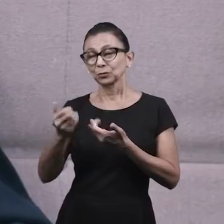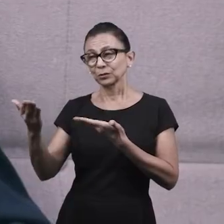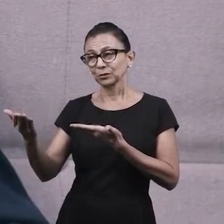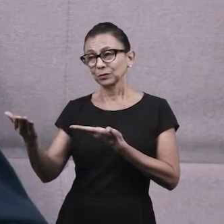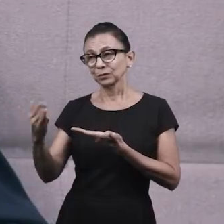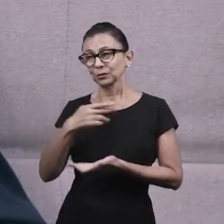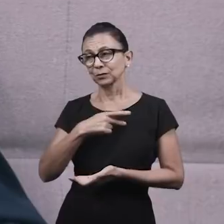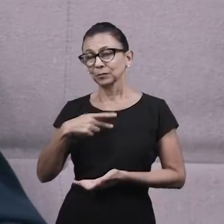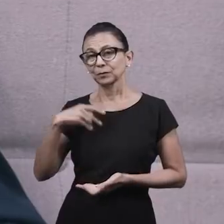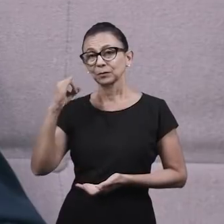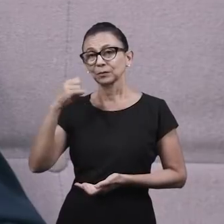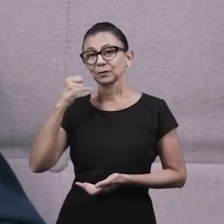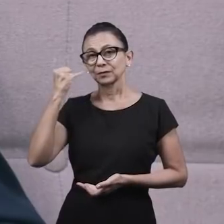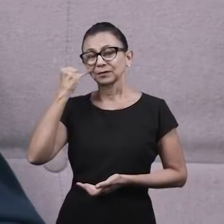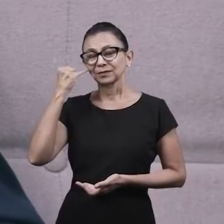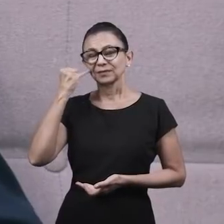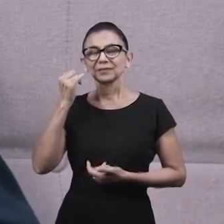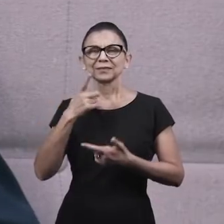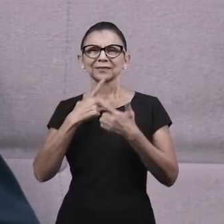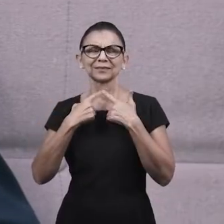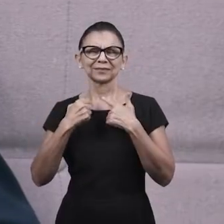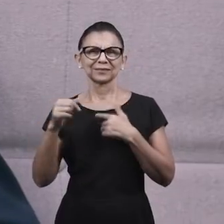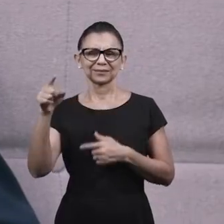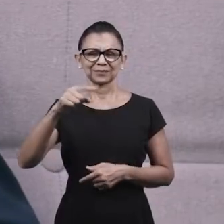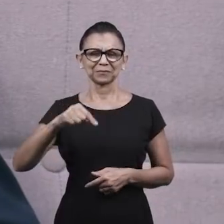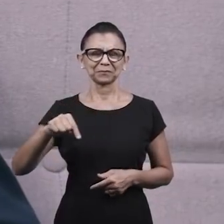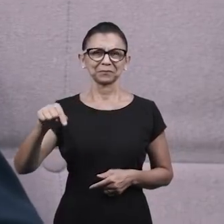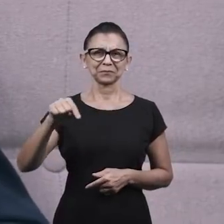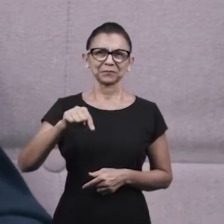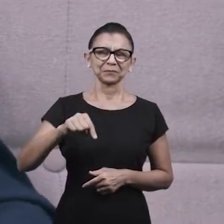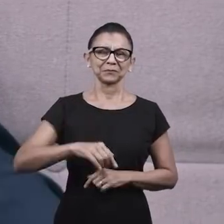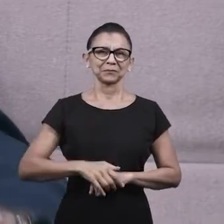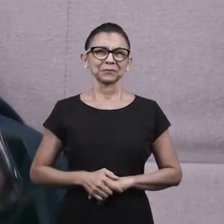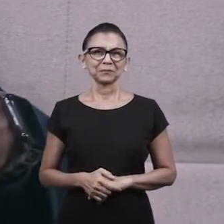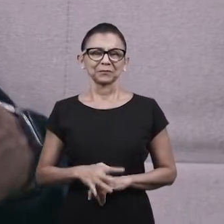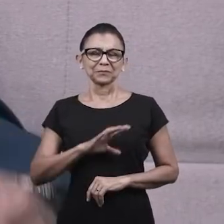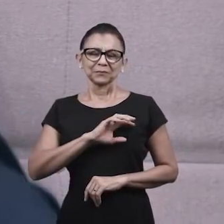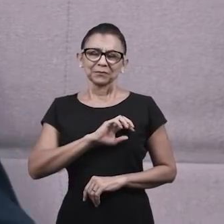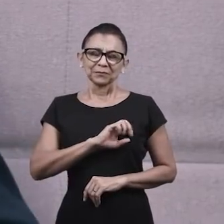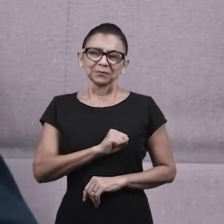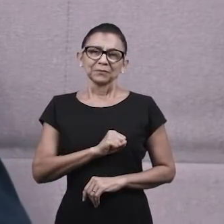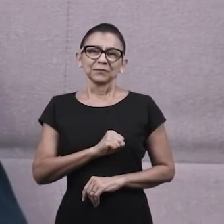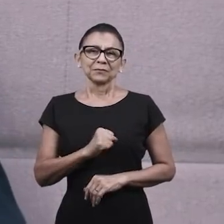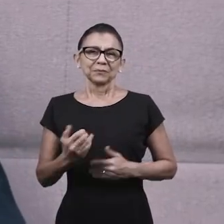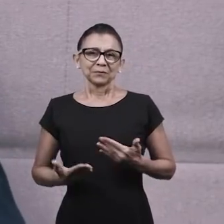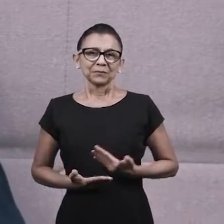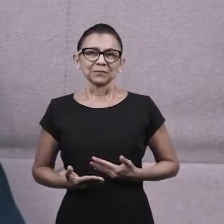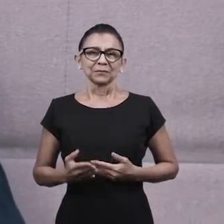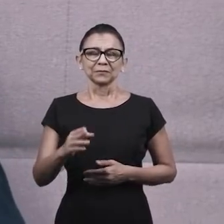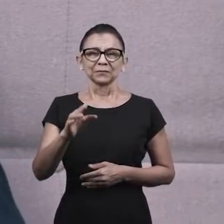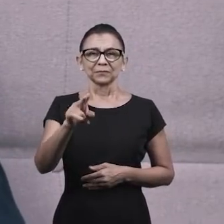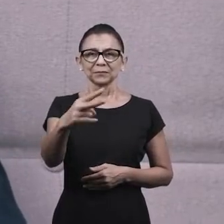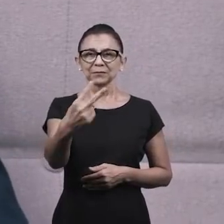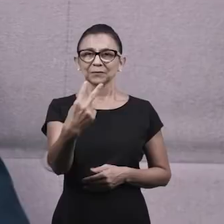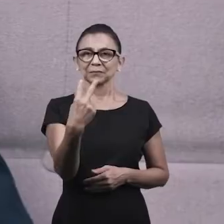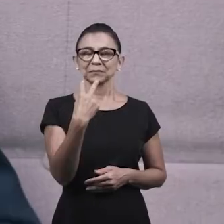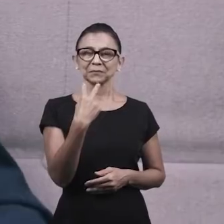Deus por este programa que, para a glória dele, tem sido um